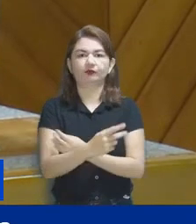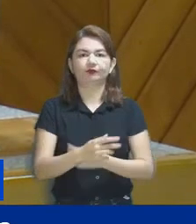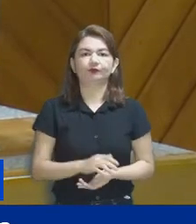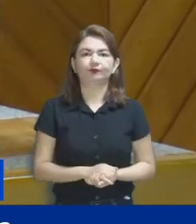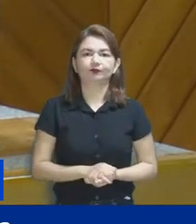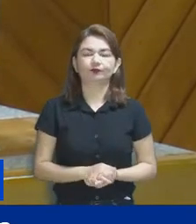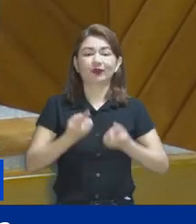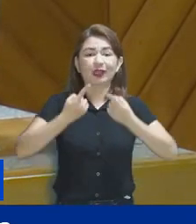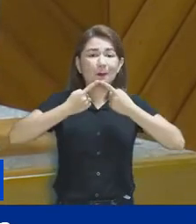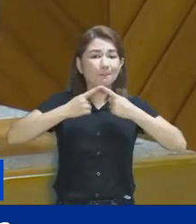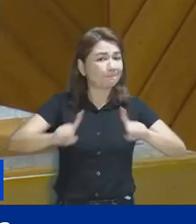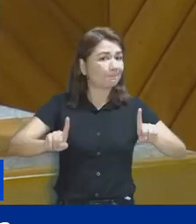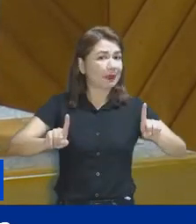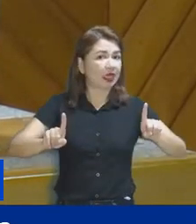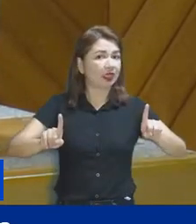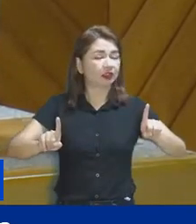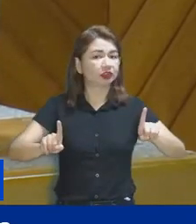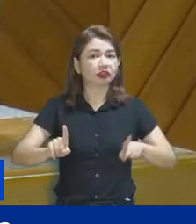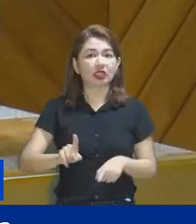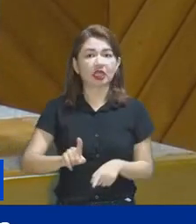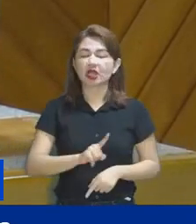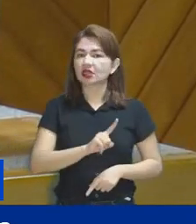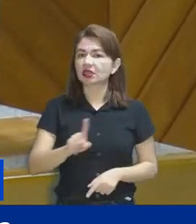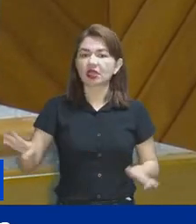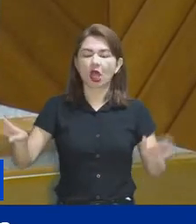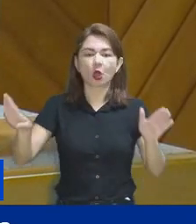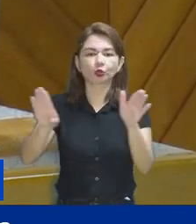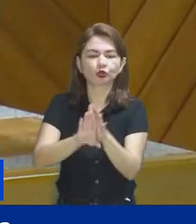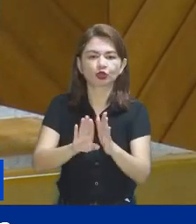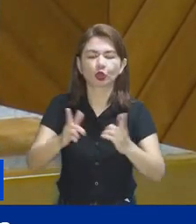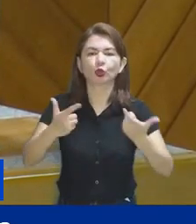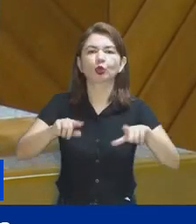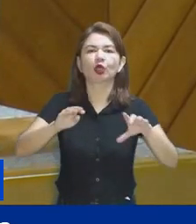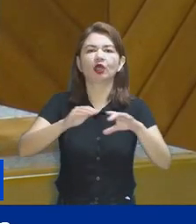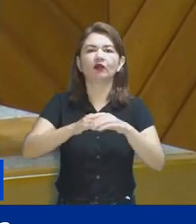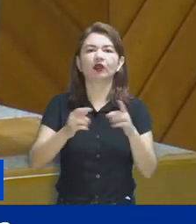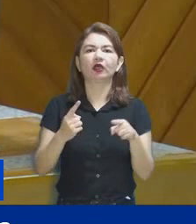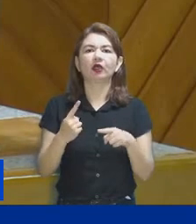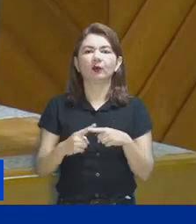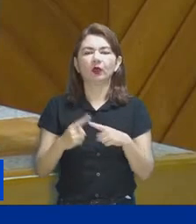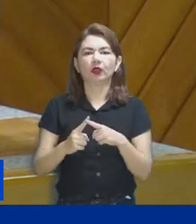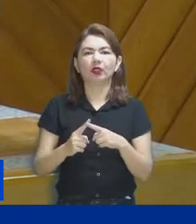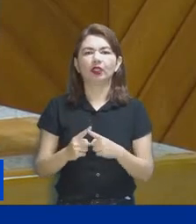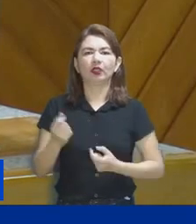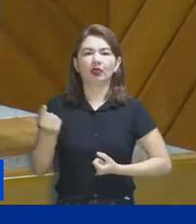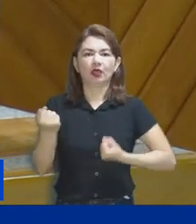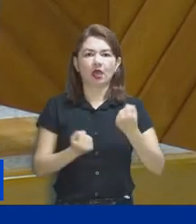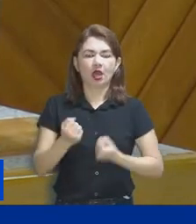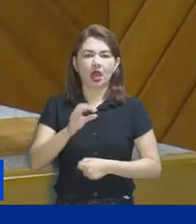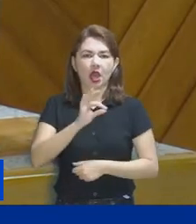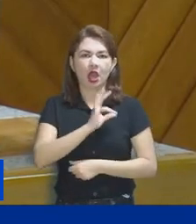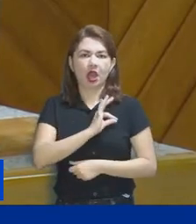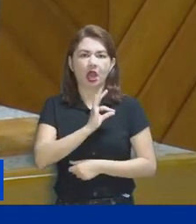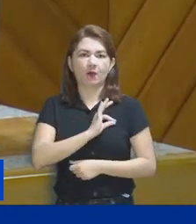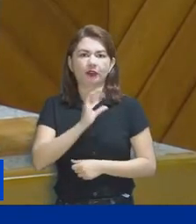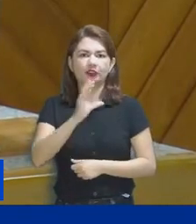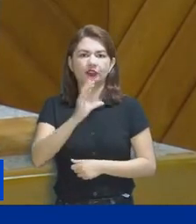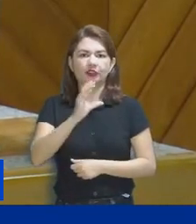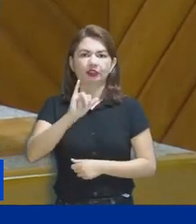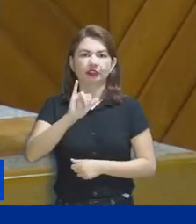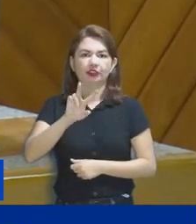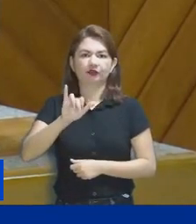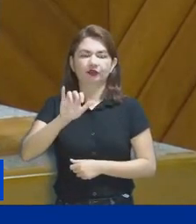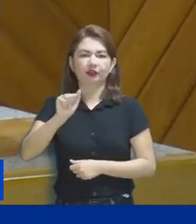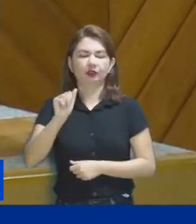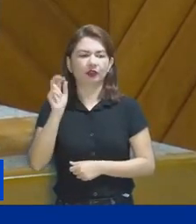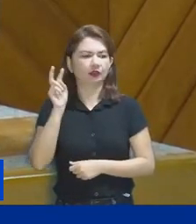mas que não chegaram a destino porque houve uma abordagem do carro da Polícia Civil. E o delegado da Polícia Civil, Sábio